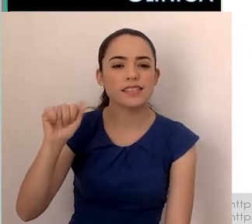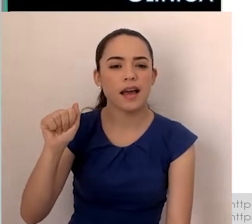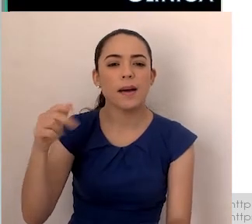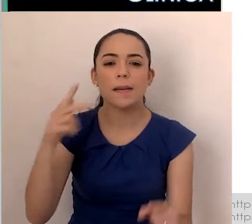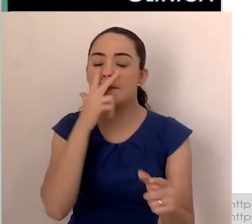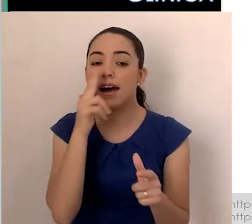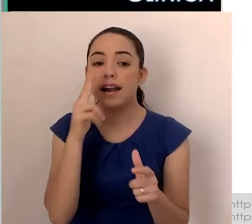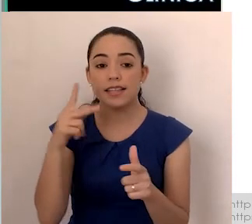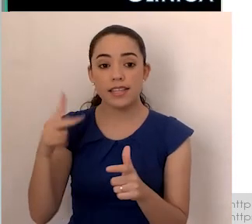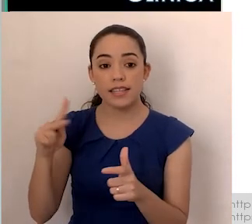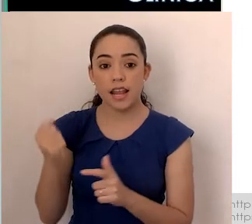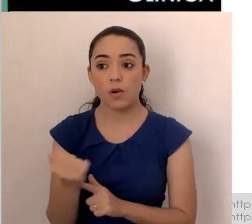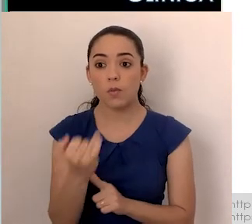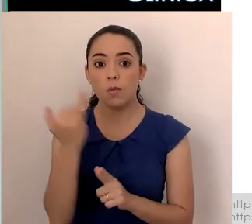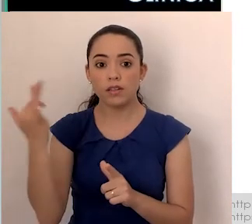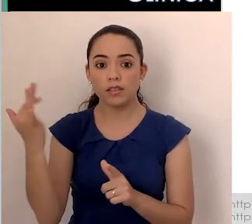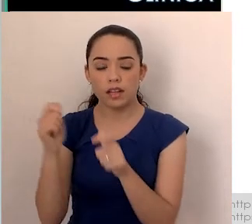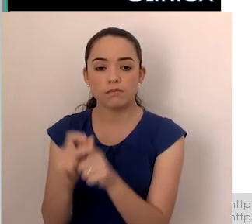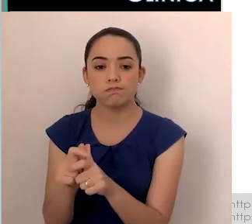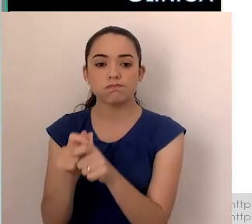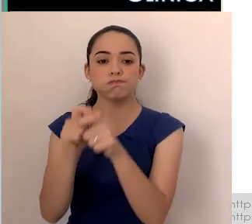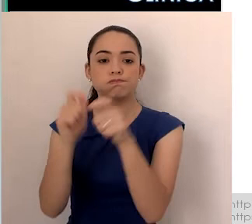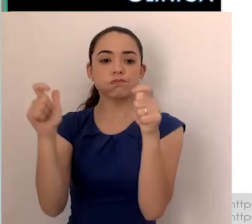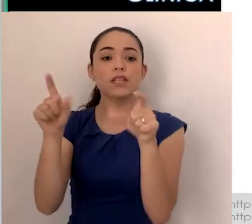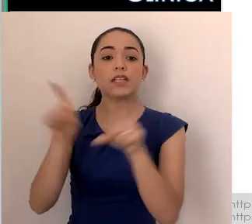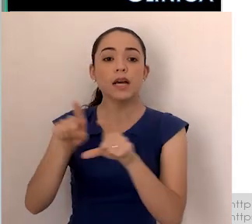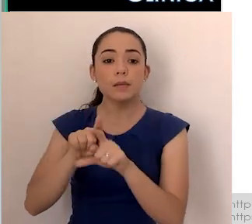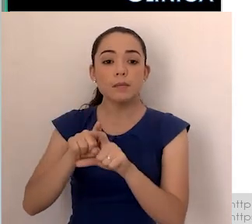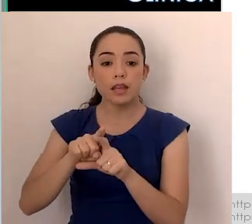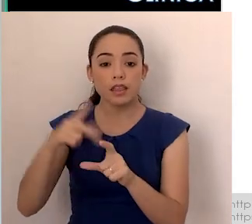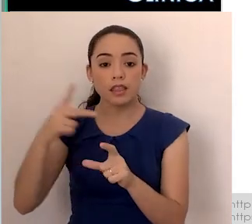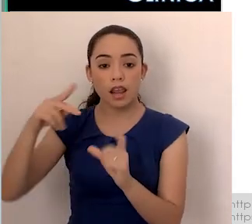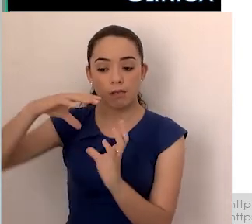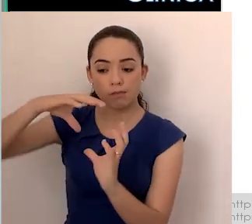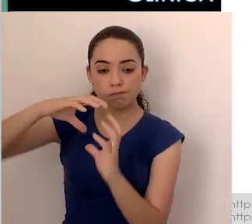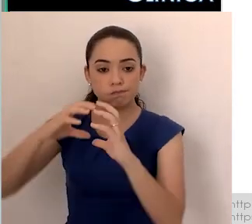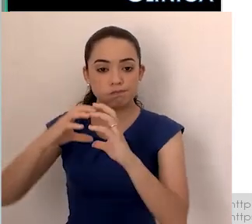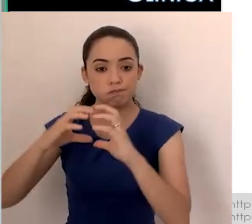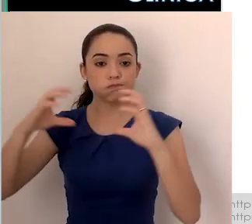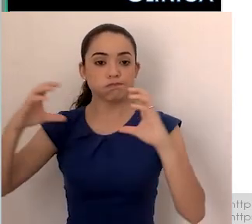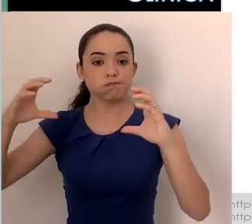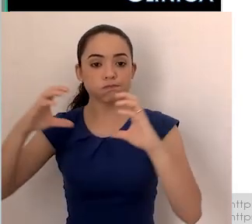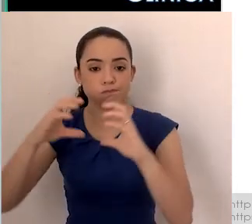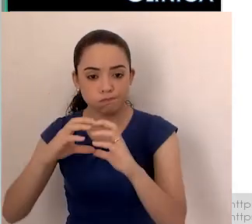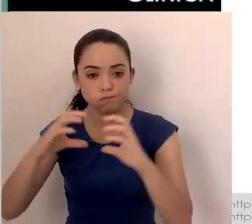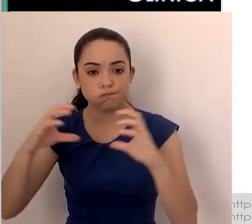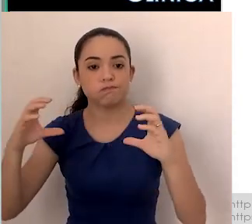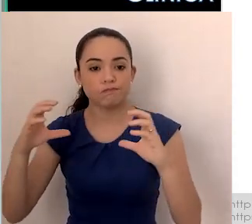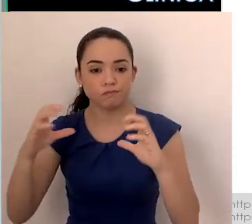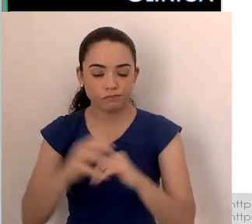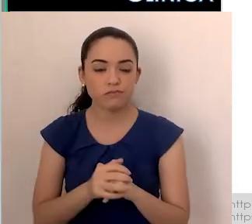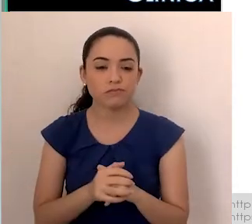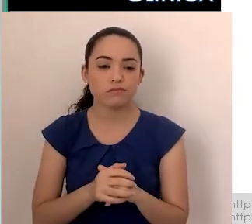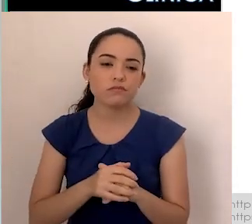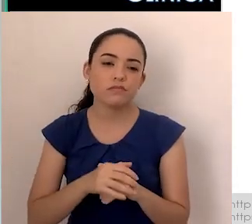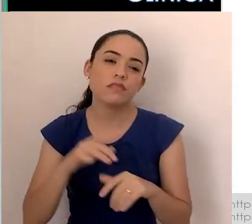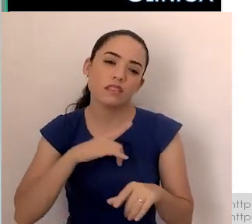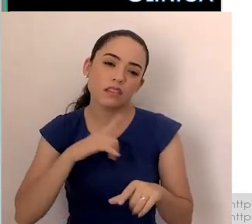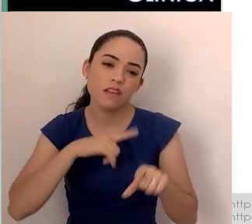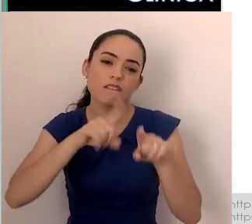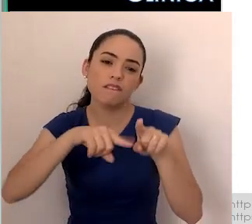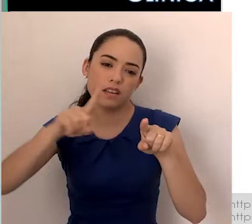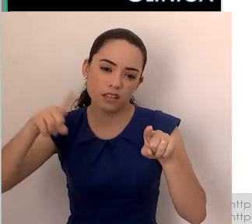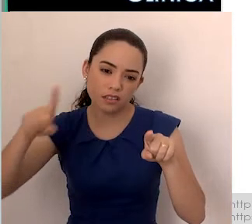A hiperplasia de adipócitos, ou seja, o seu aumento em números, e a hipertrofia, que é o seu aumento de tamanho, são duas características